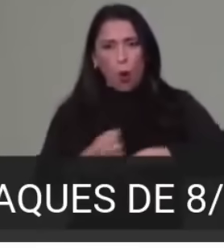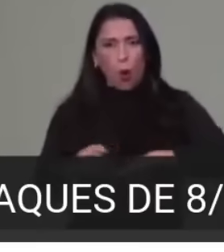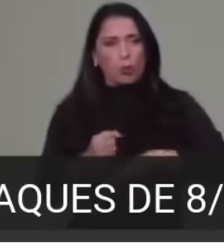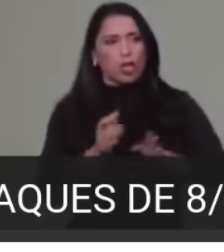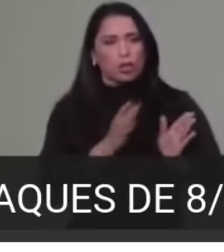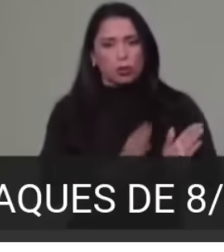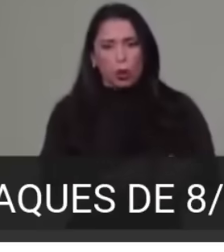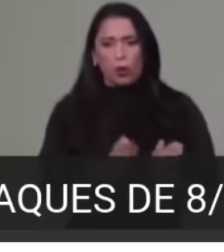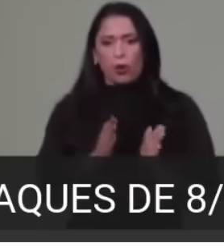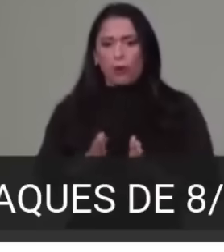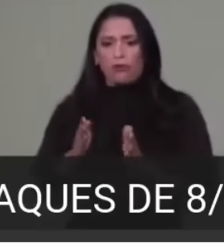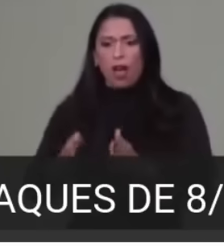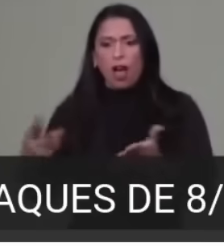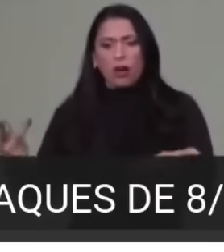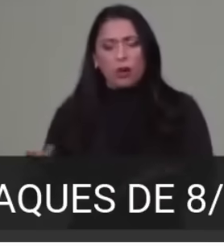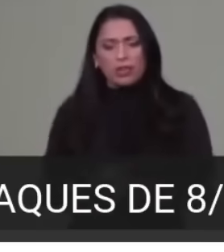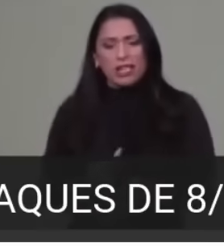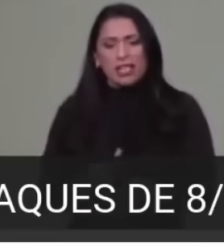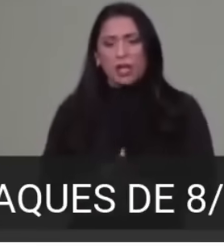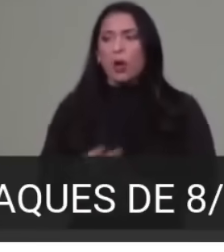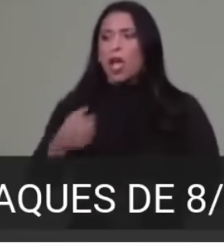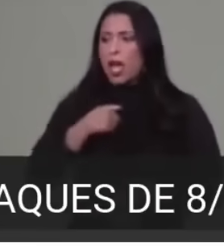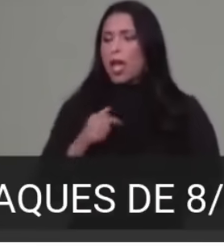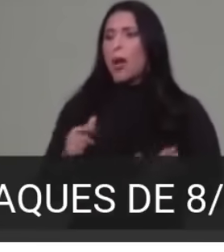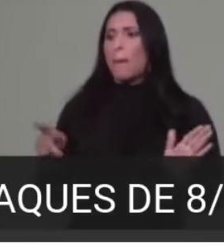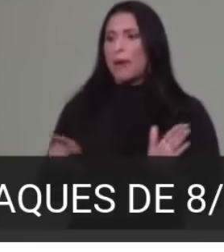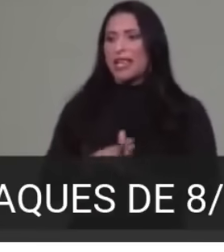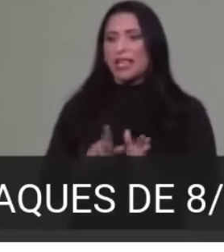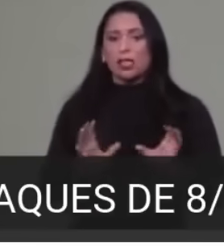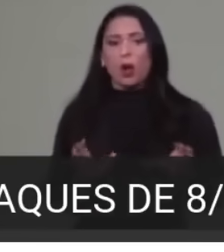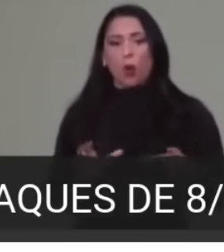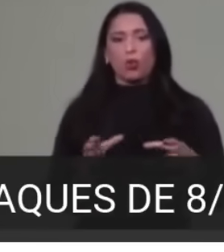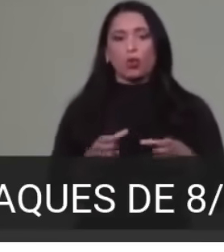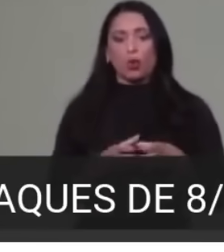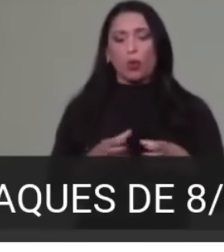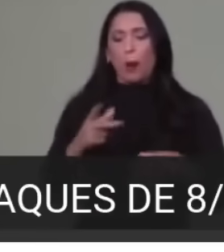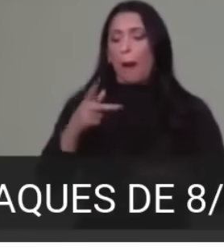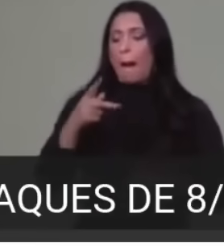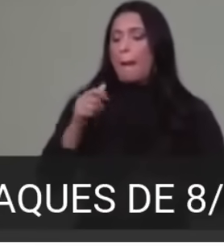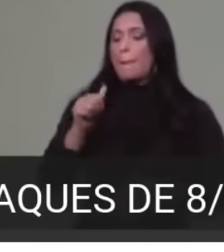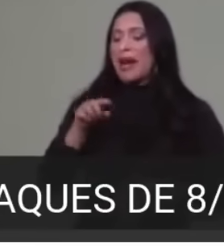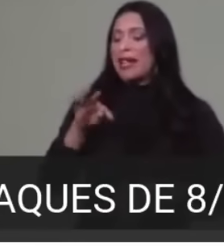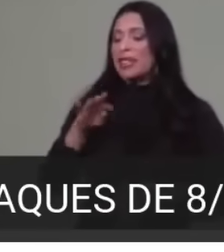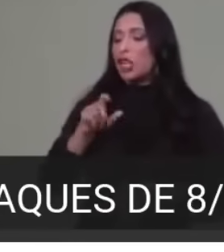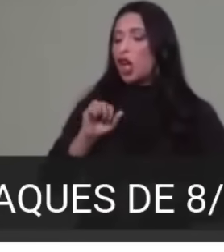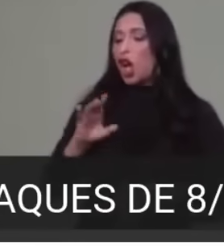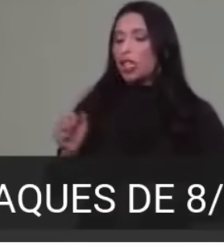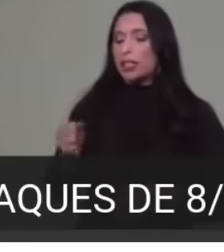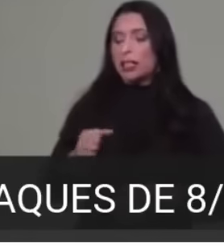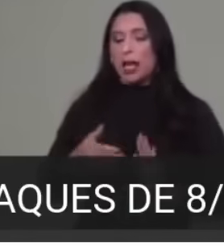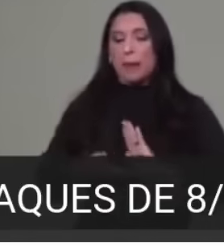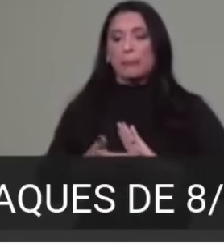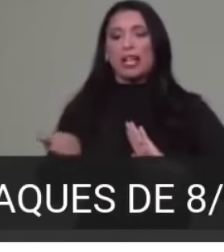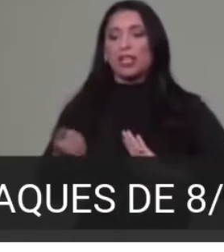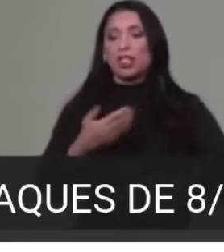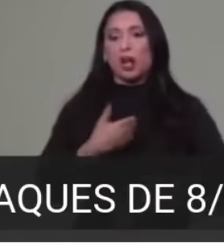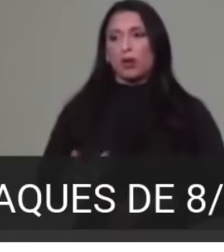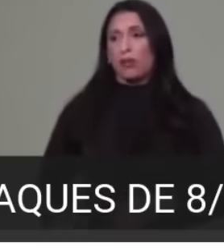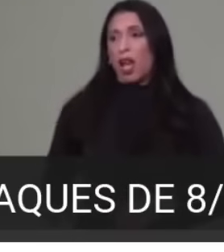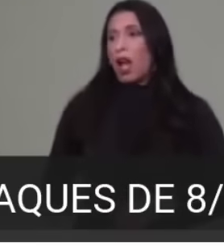e que a pessoa aderiu que fazia parte do grupo Patriotas para derrubar o governo eleito que essa pessoa veio